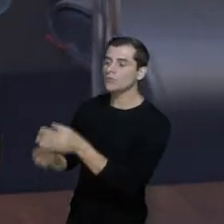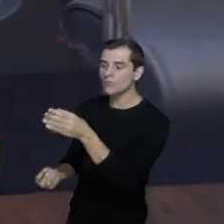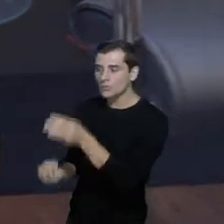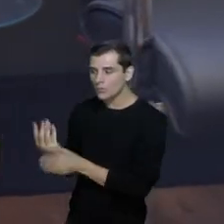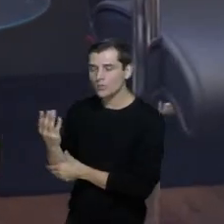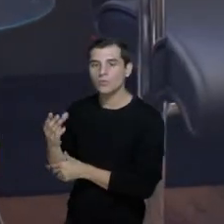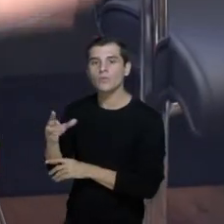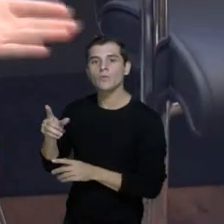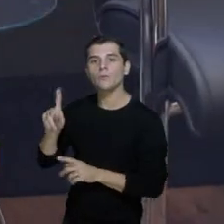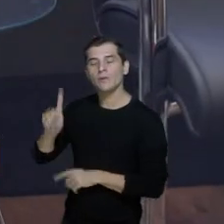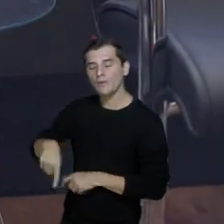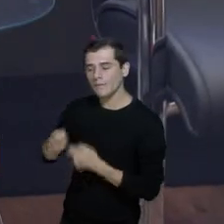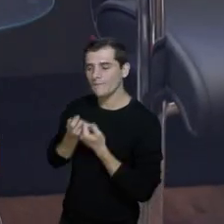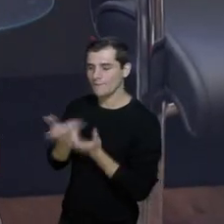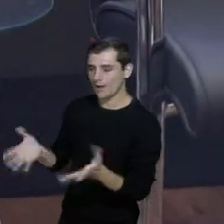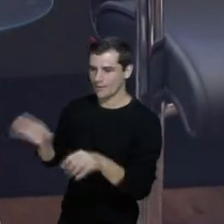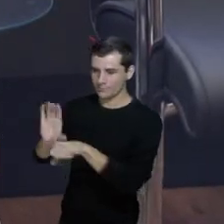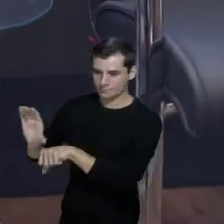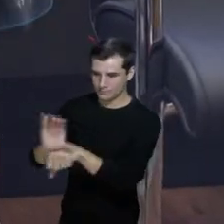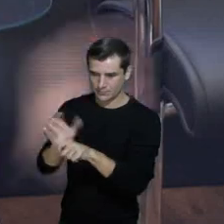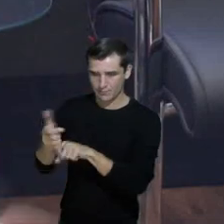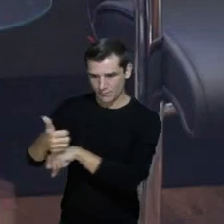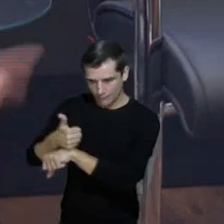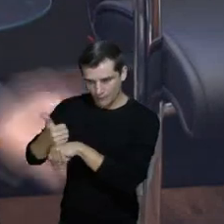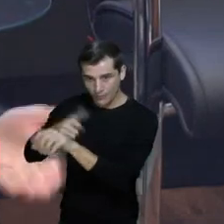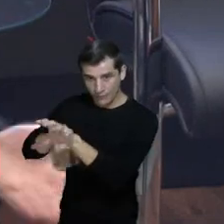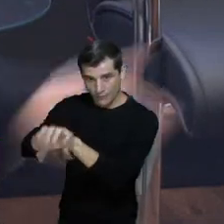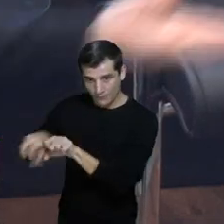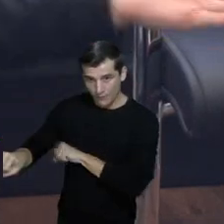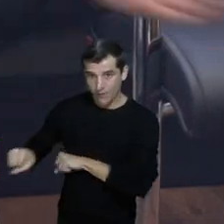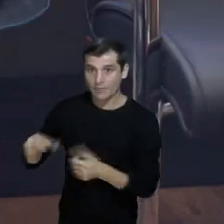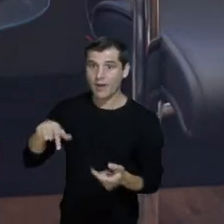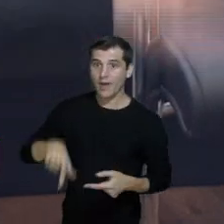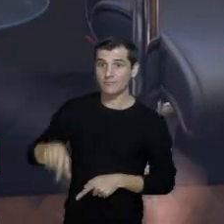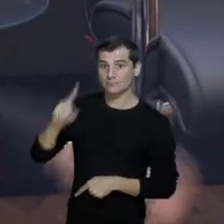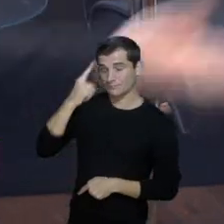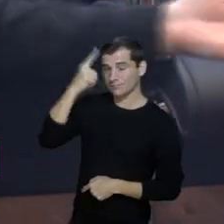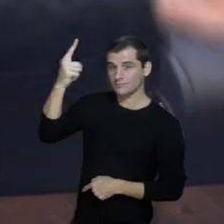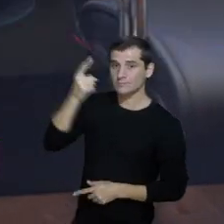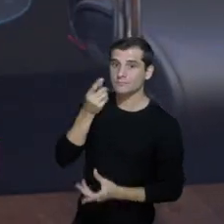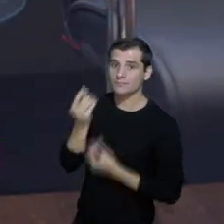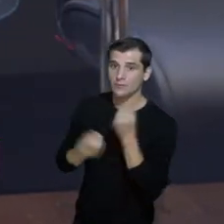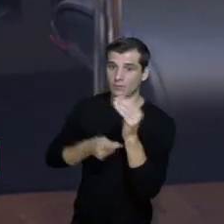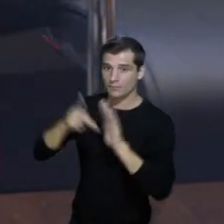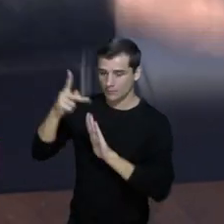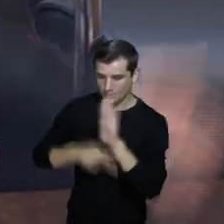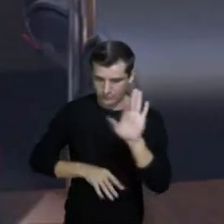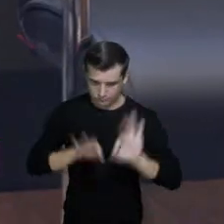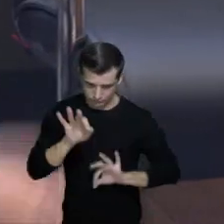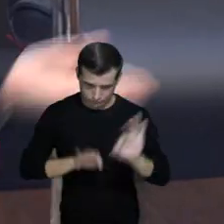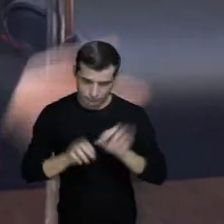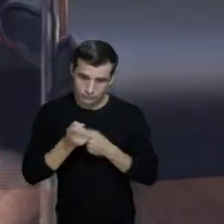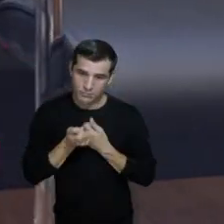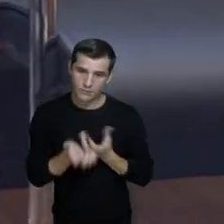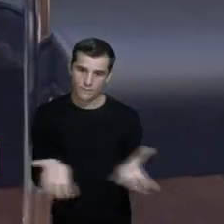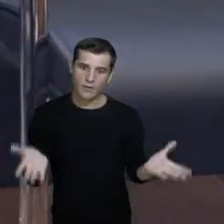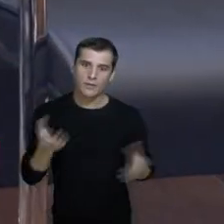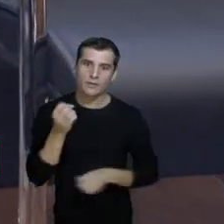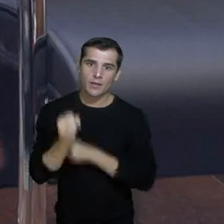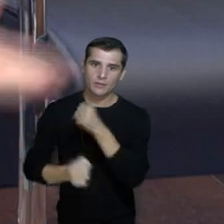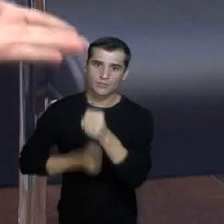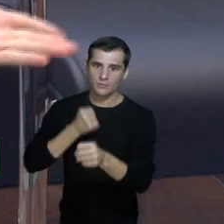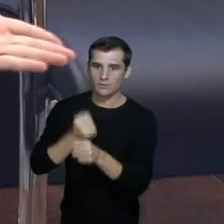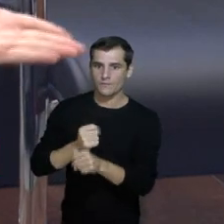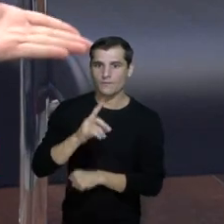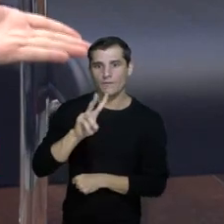gestor de elaborar o projeto para este evento e queremos com muito orgulho elaborar um projeto de maior alcance no próximo ano né